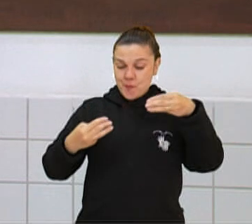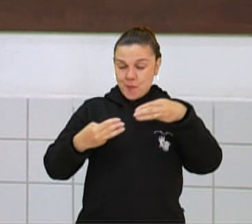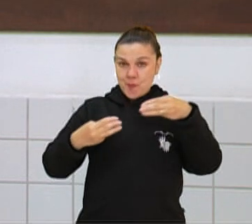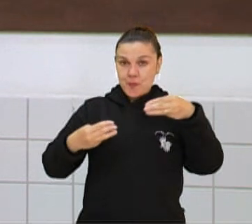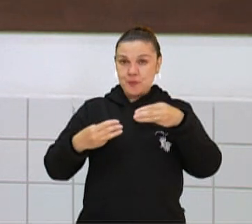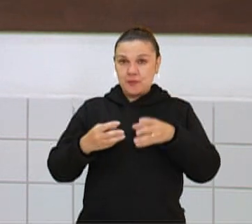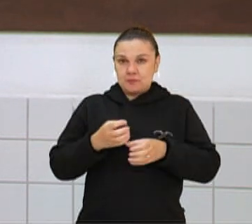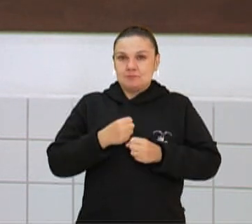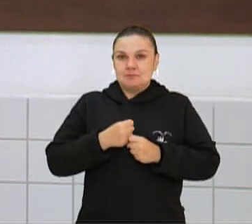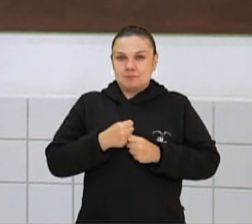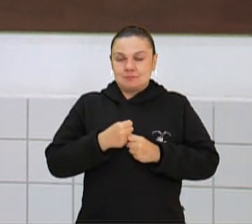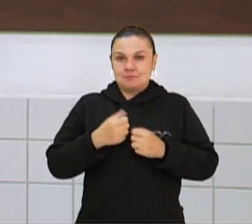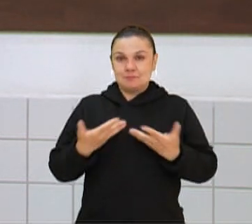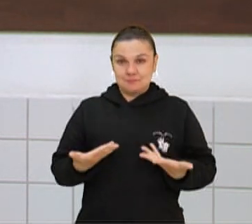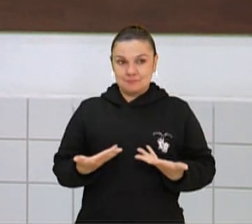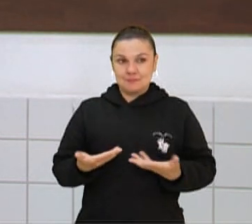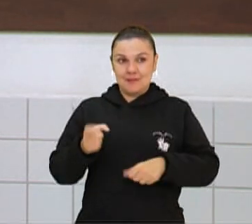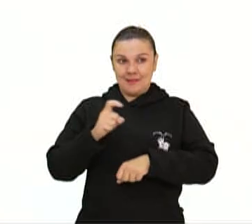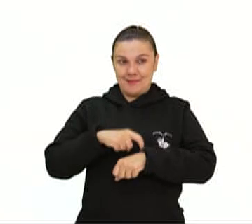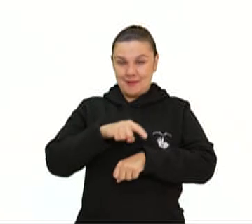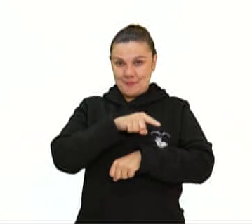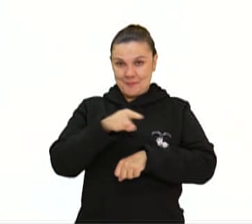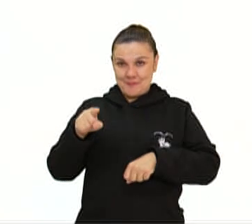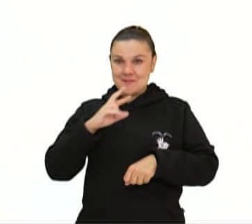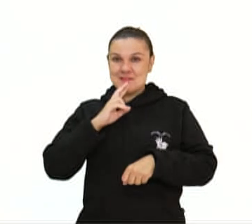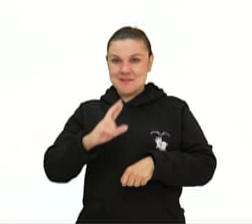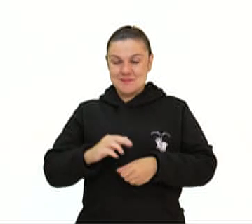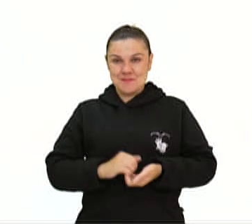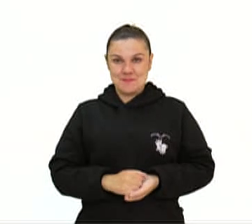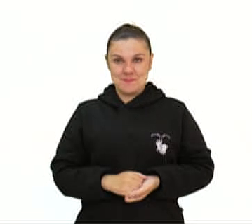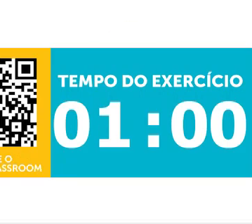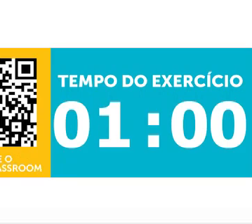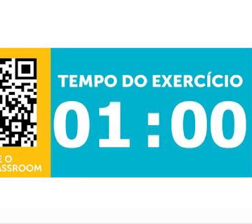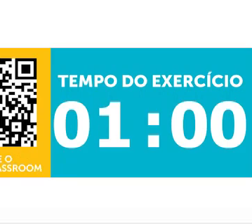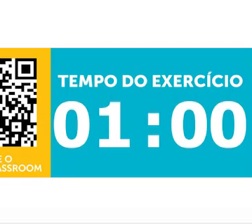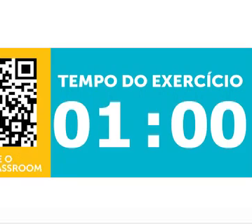sofrer contração nesses movimentos? Já voltamos com a resposta aí para vocês.